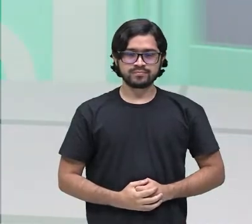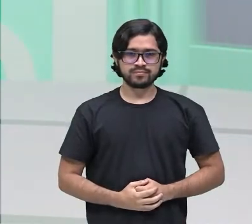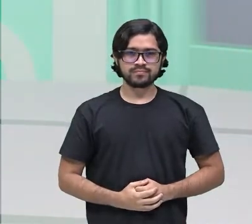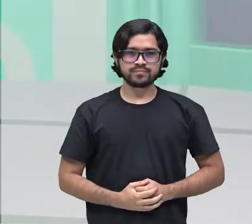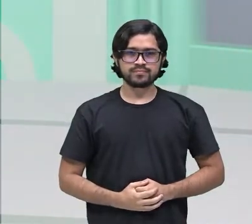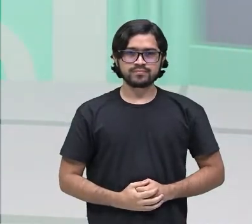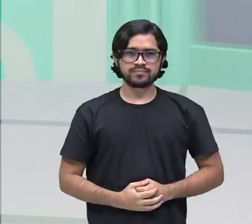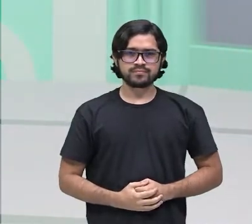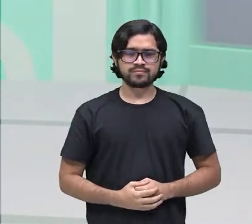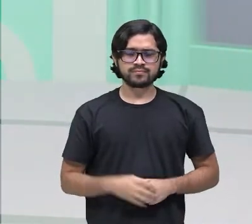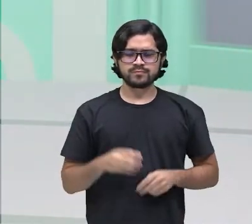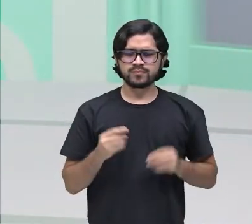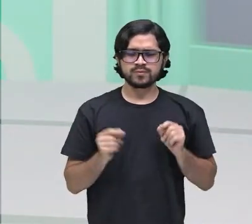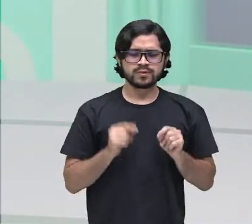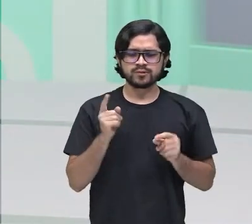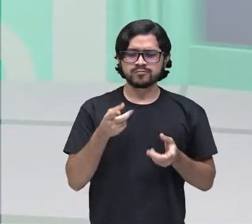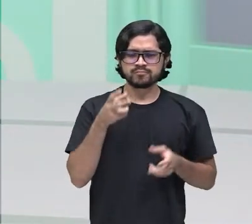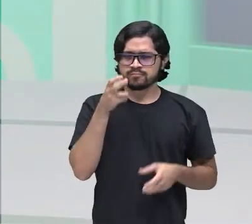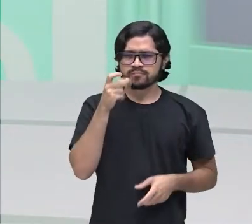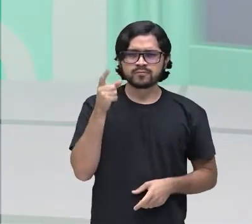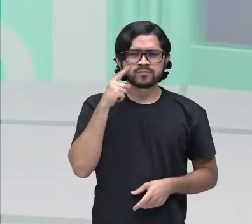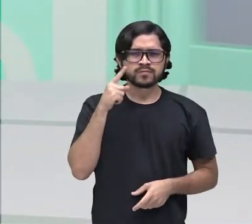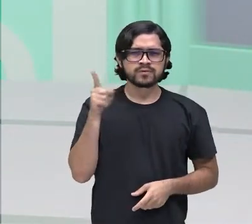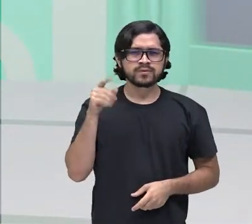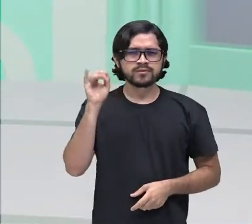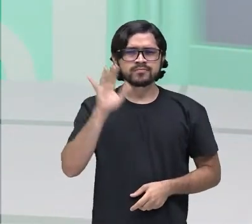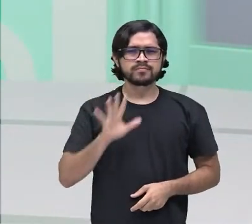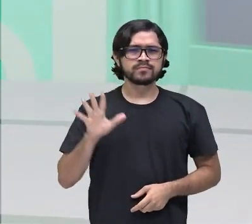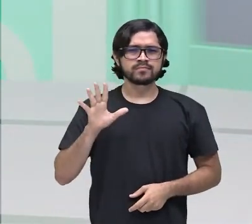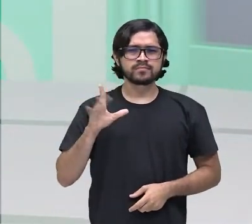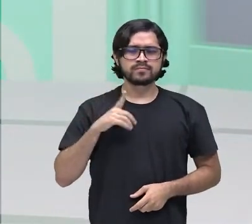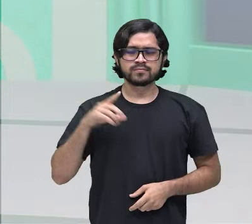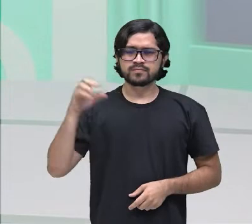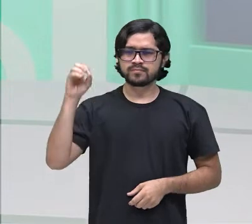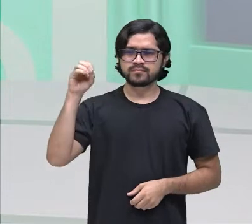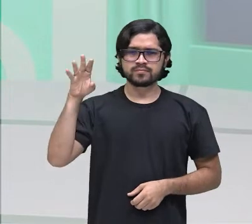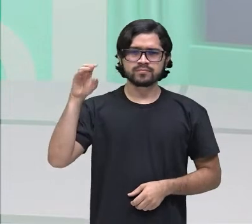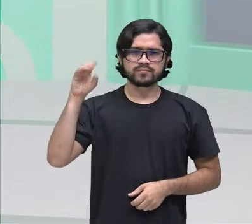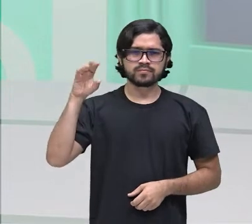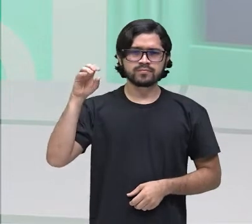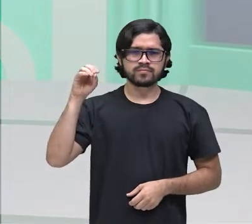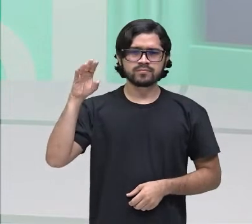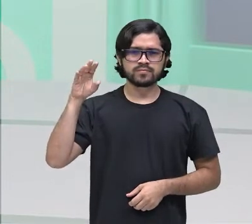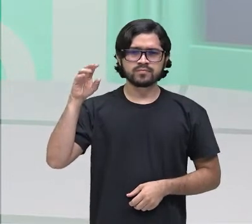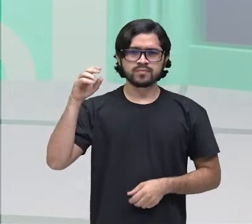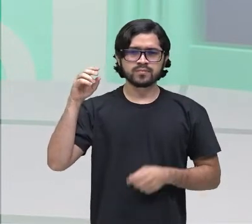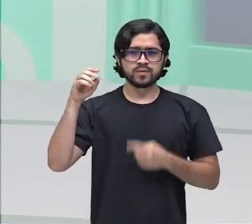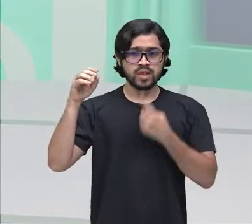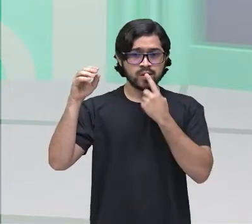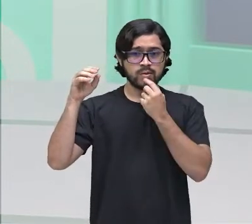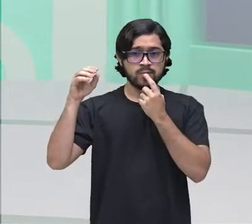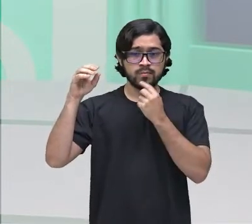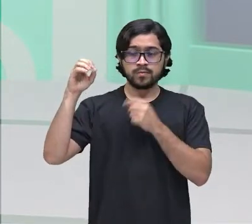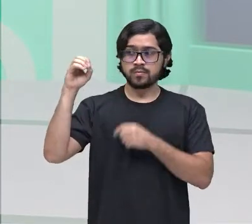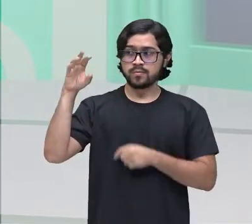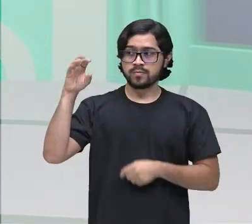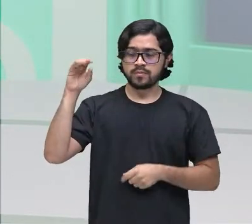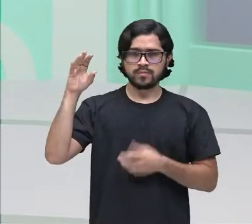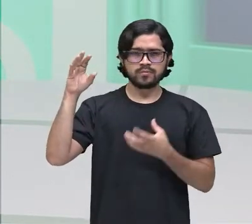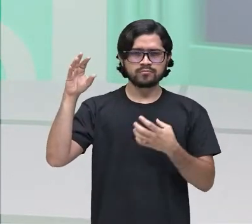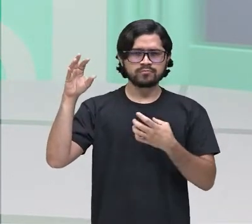que você entende quando você vê essa imagem? Que o sinal está vermelho. A gente entende que nós devemos